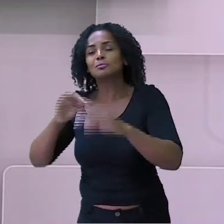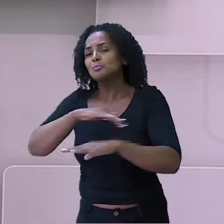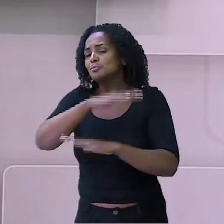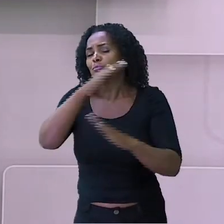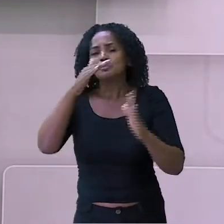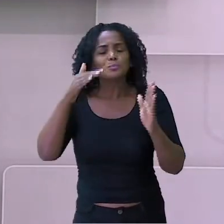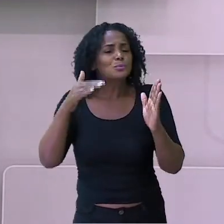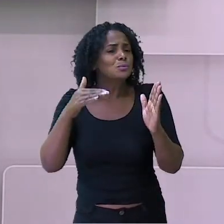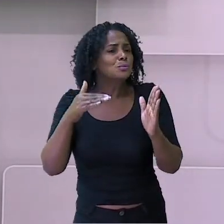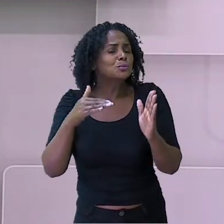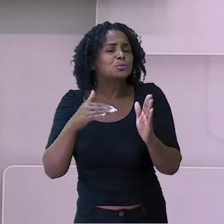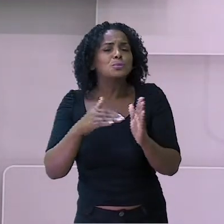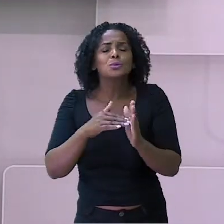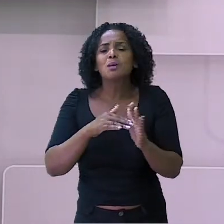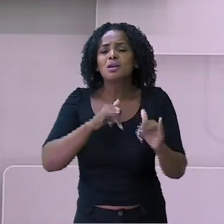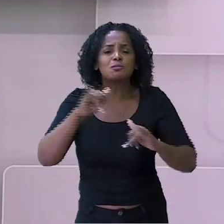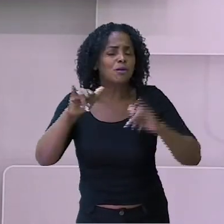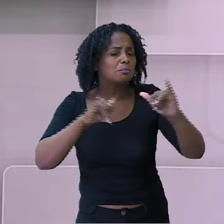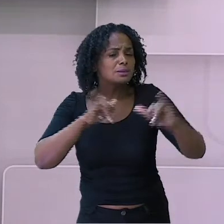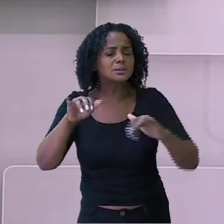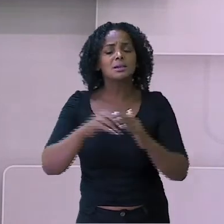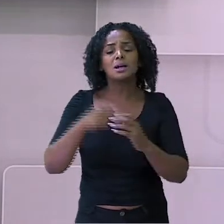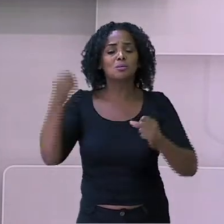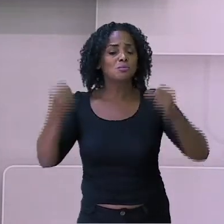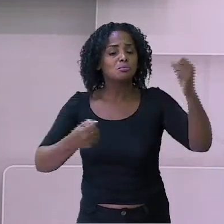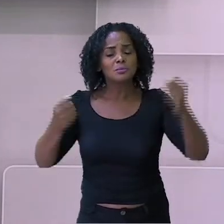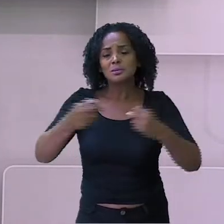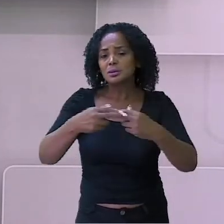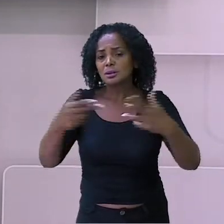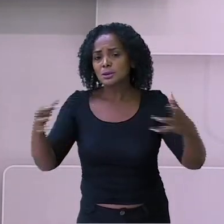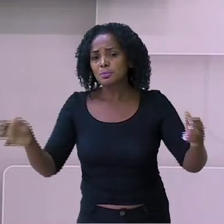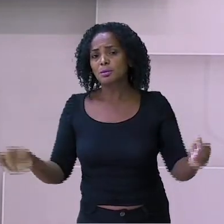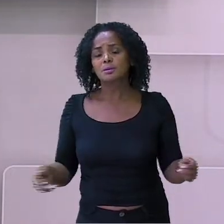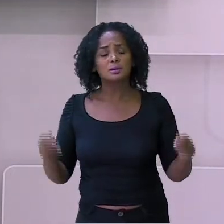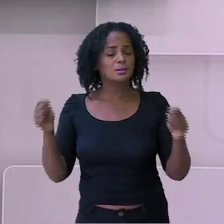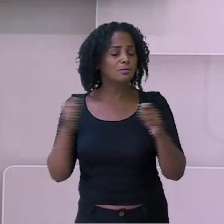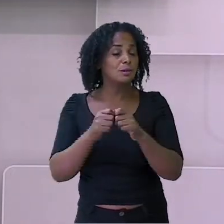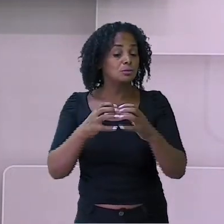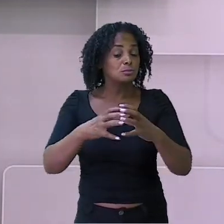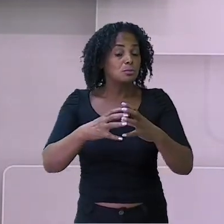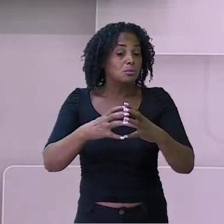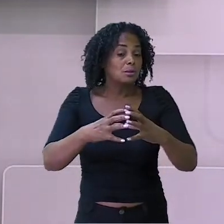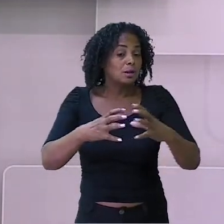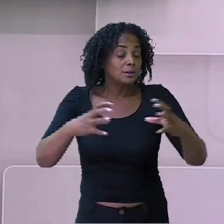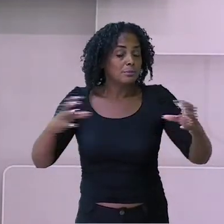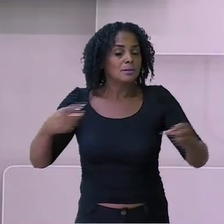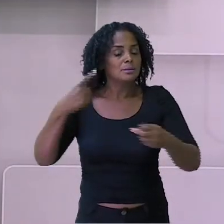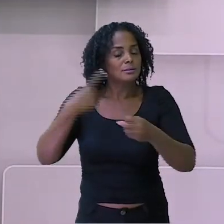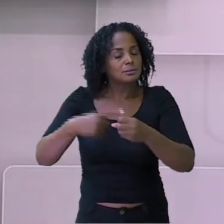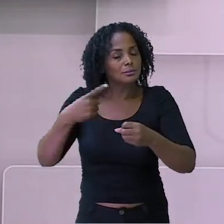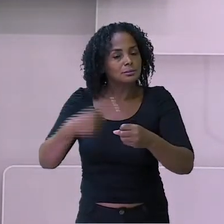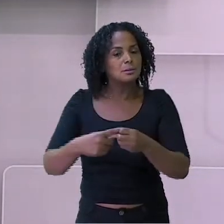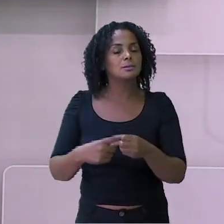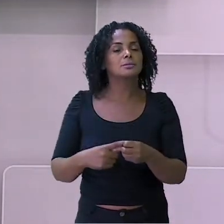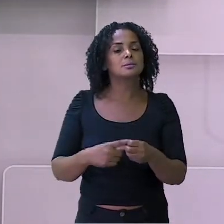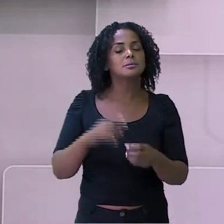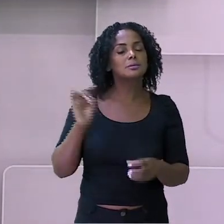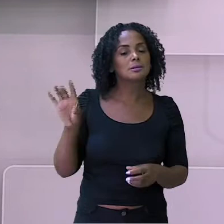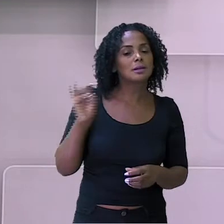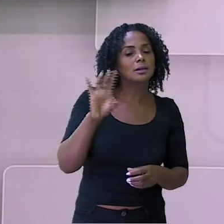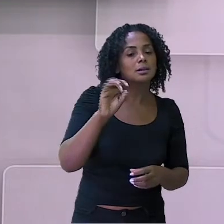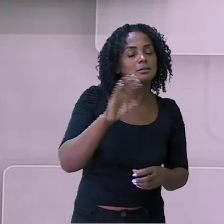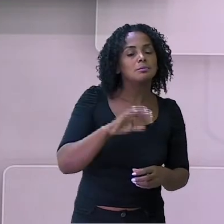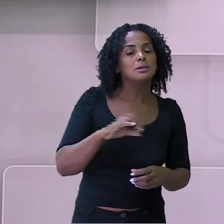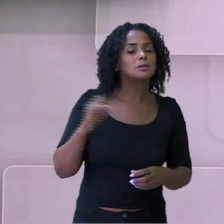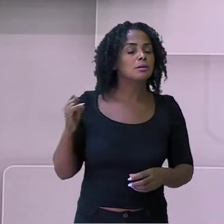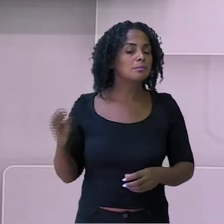da informatização, do transporte, que aí faz com que o crescimento das cidades sejam cada vez mais